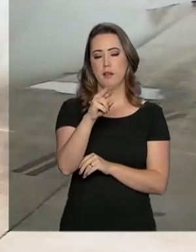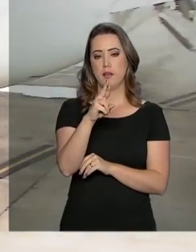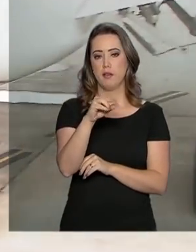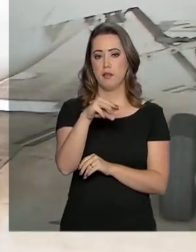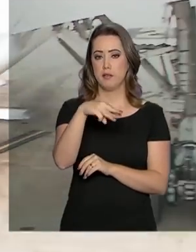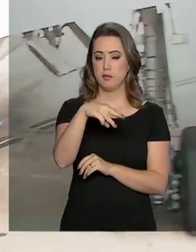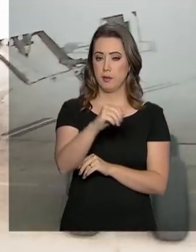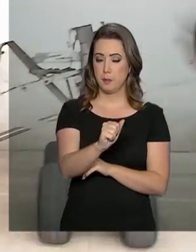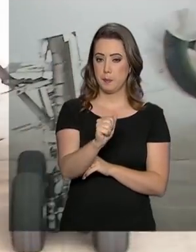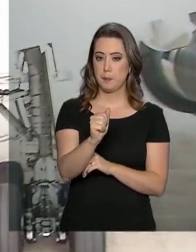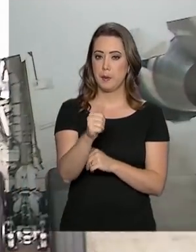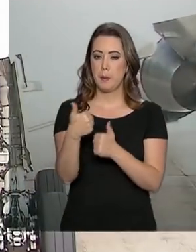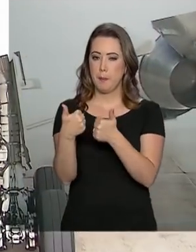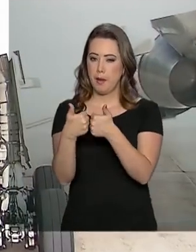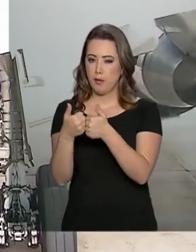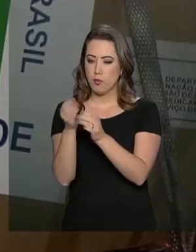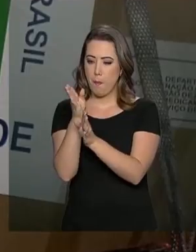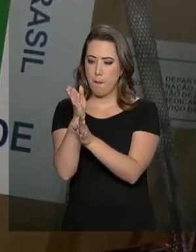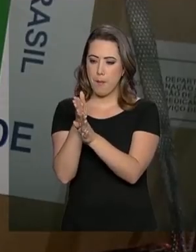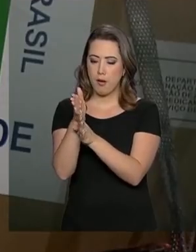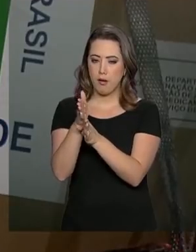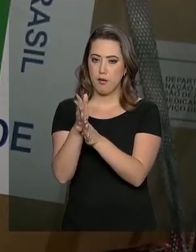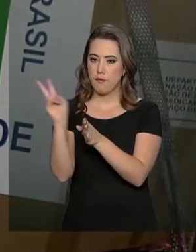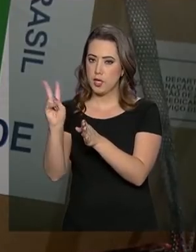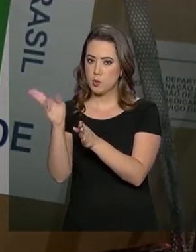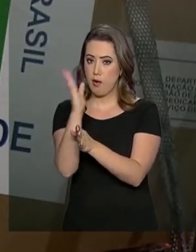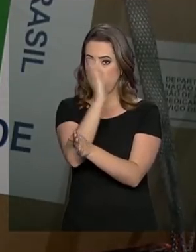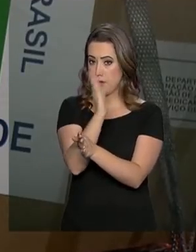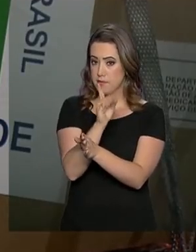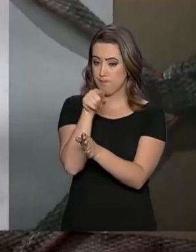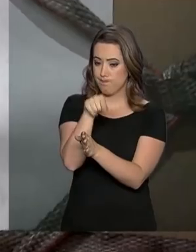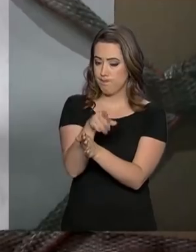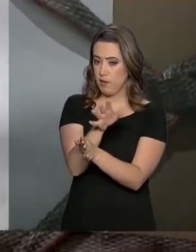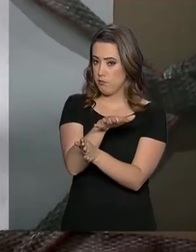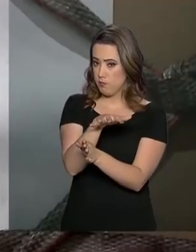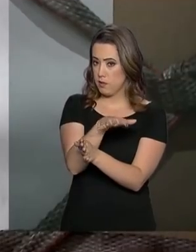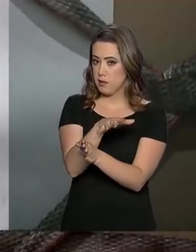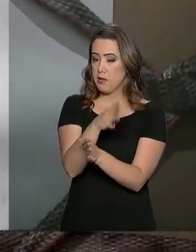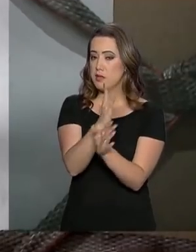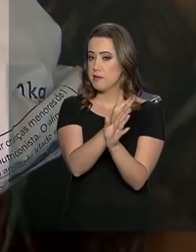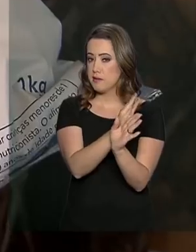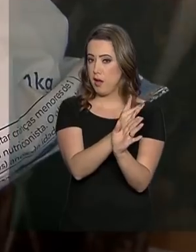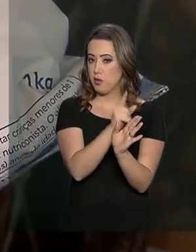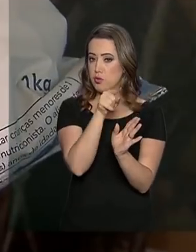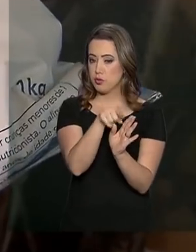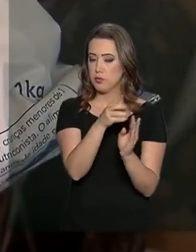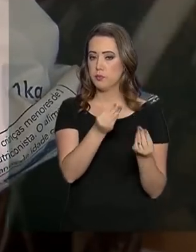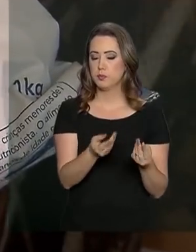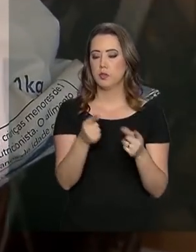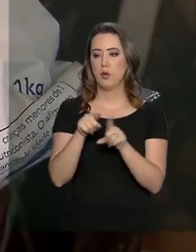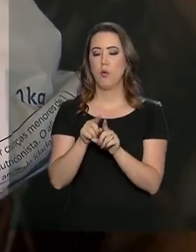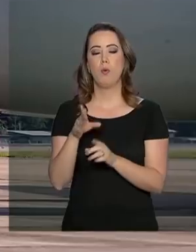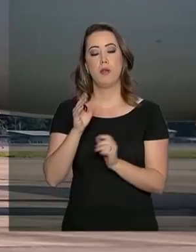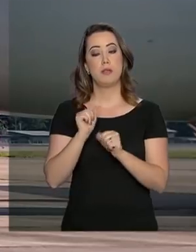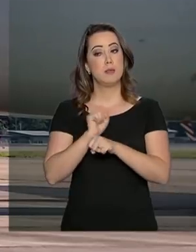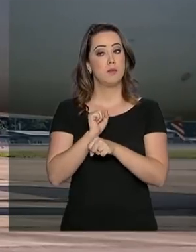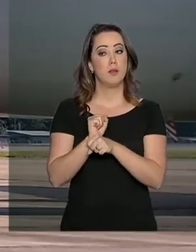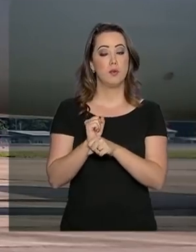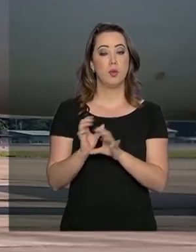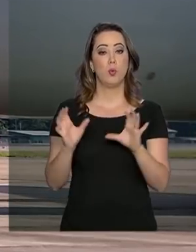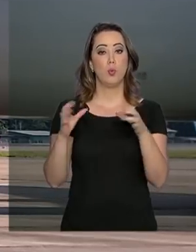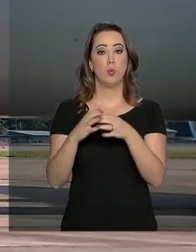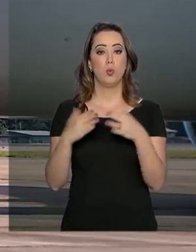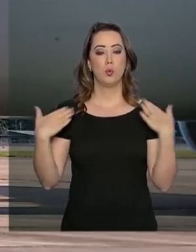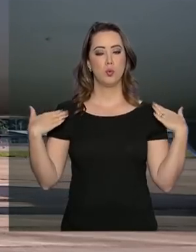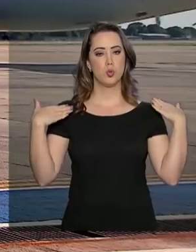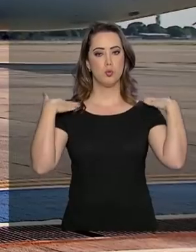fronteira, esses mantimentos, esses medicamentos e alimentos, eles deverão ser retirados por motoristas venezuelanos.